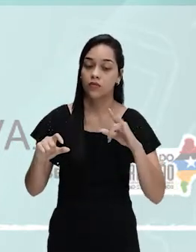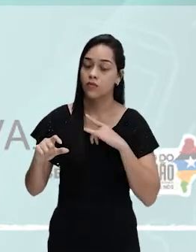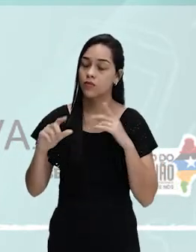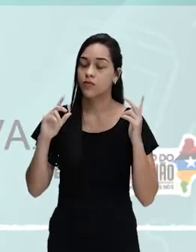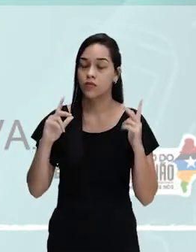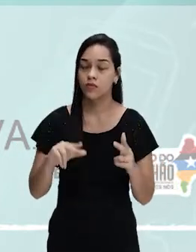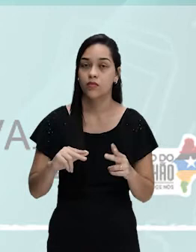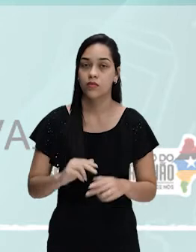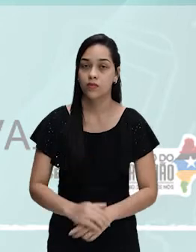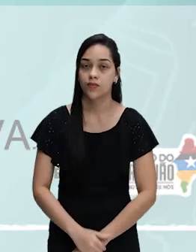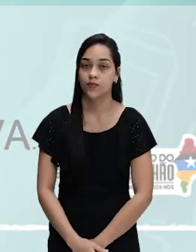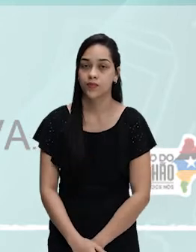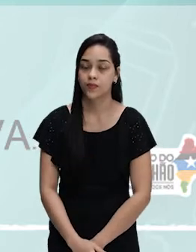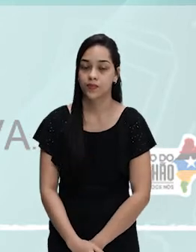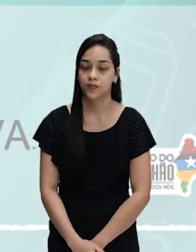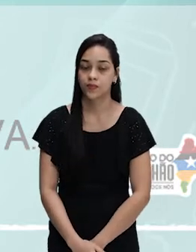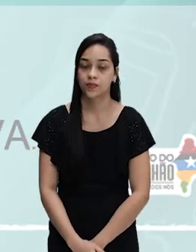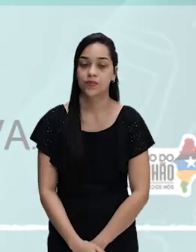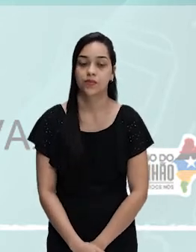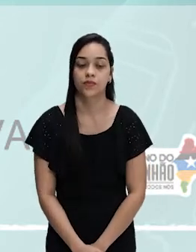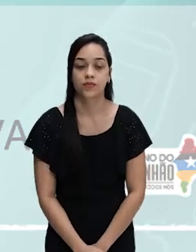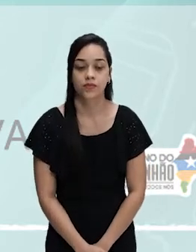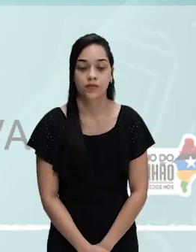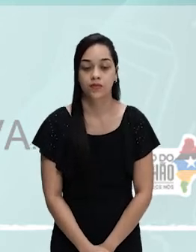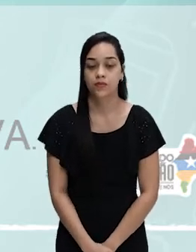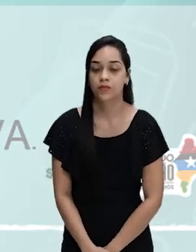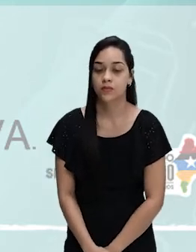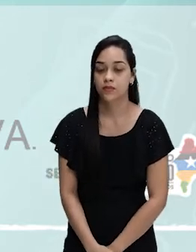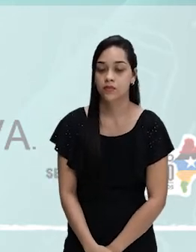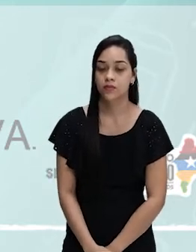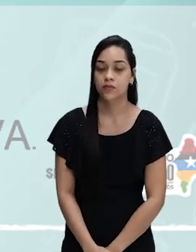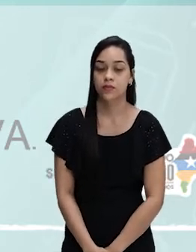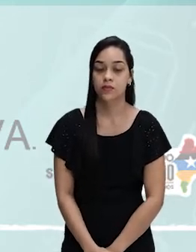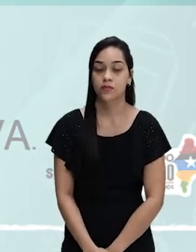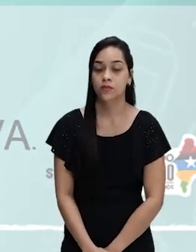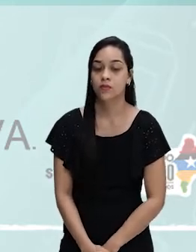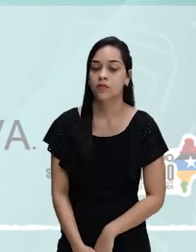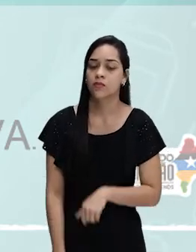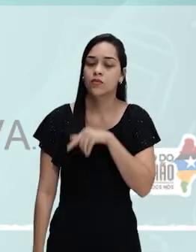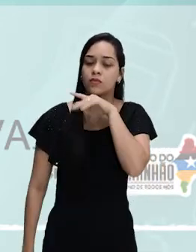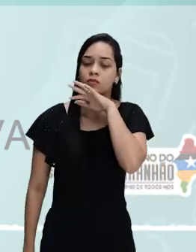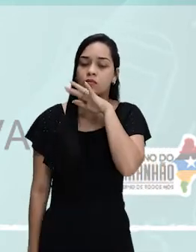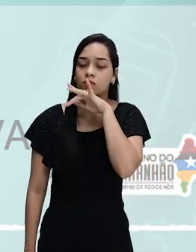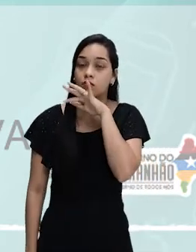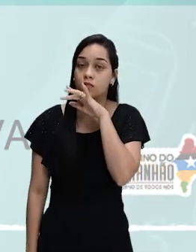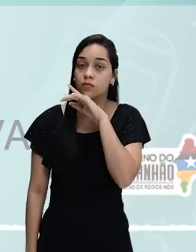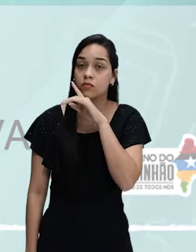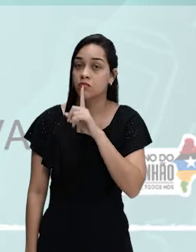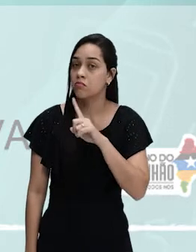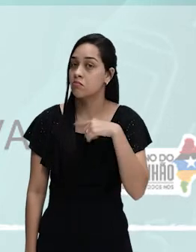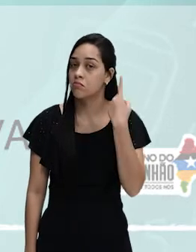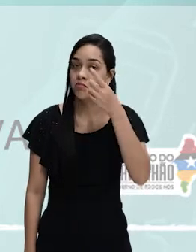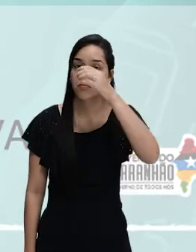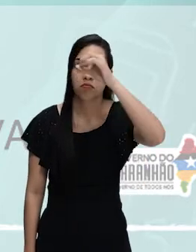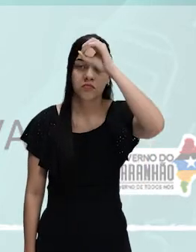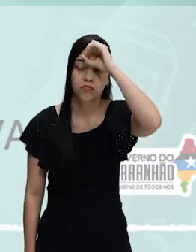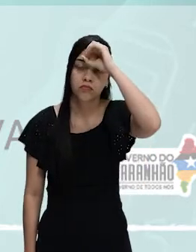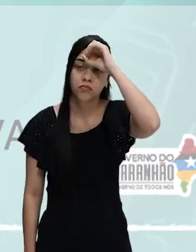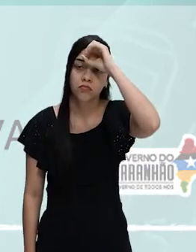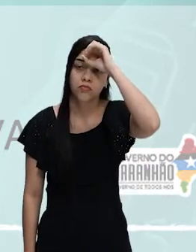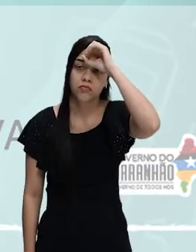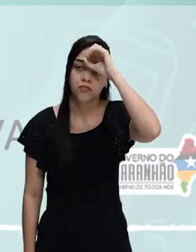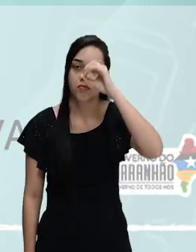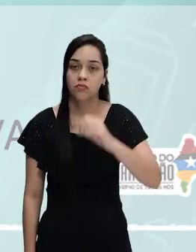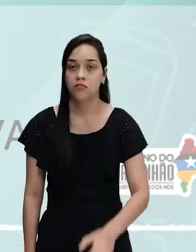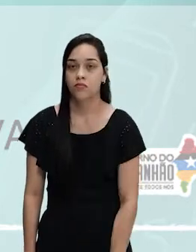mesma função do predicativo. Olha a estrutura. O pior é que não sabemos nada. Você está